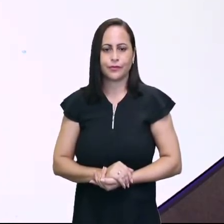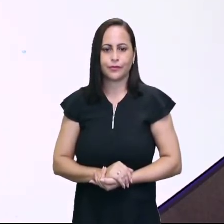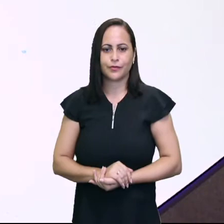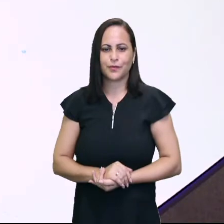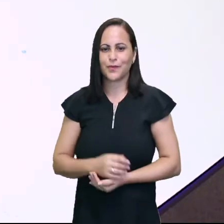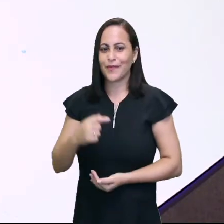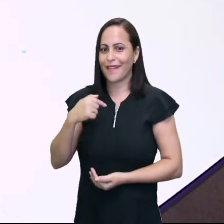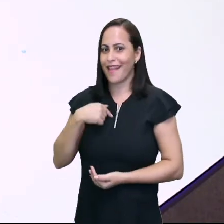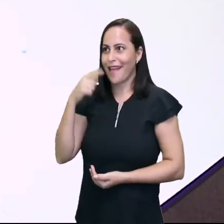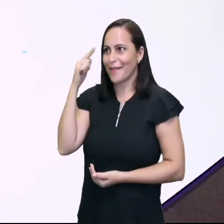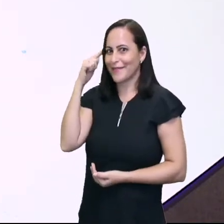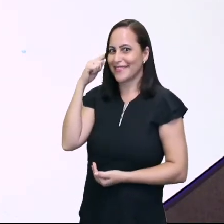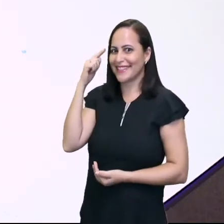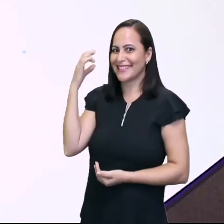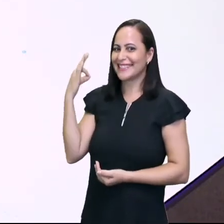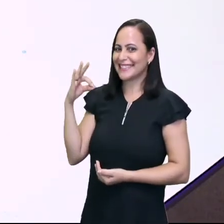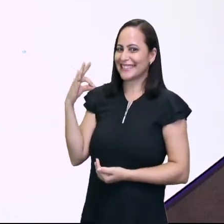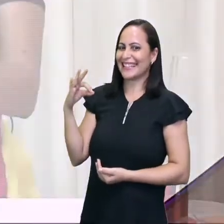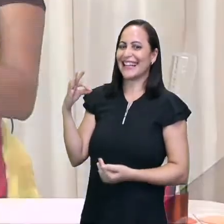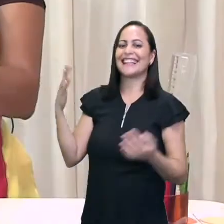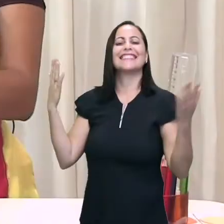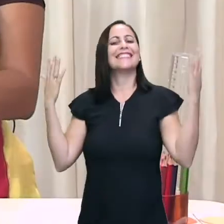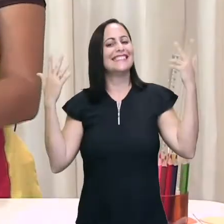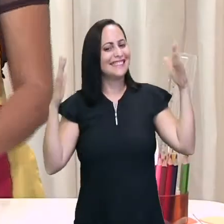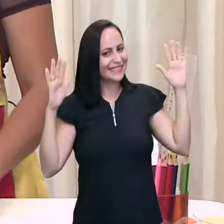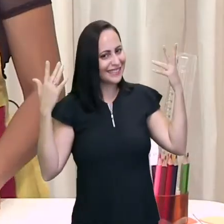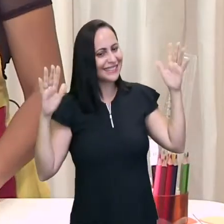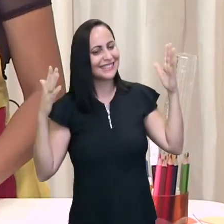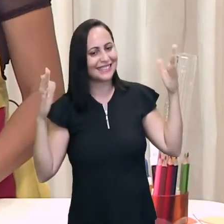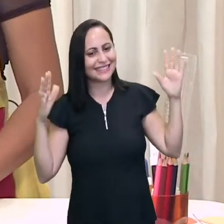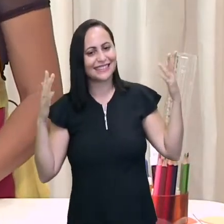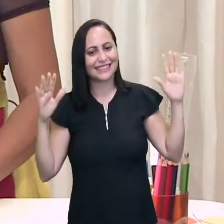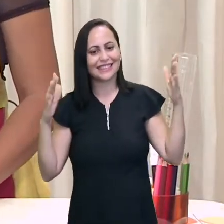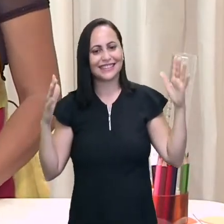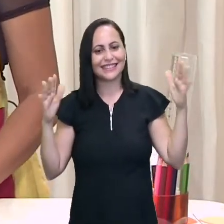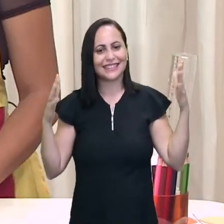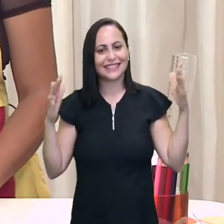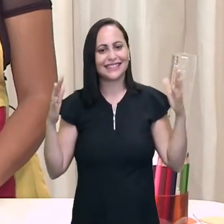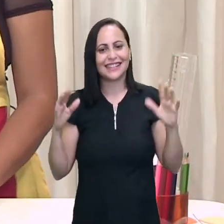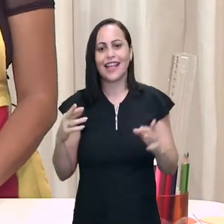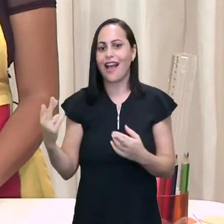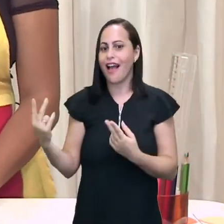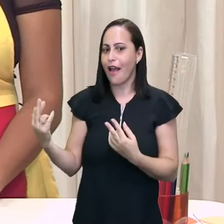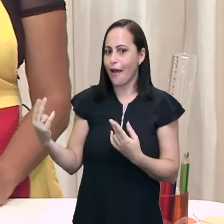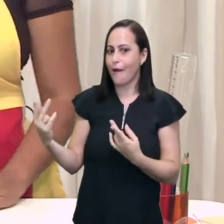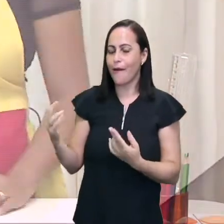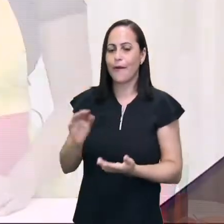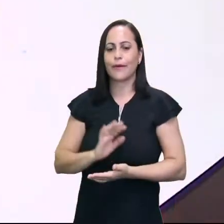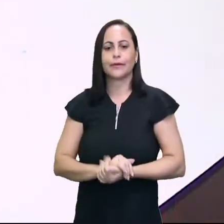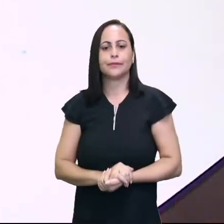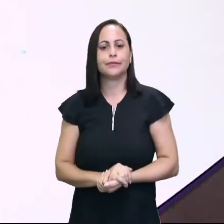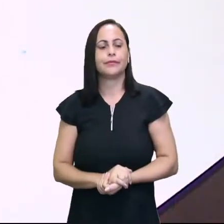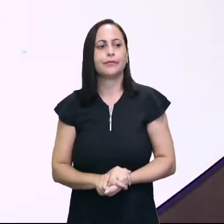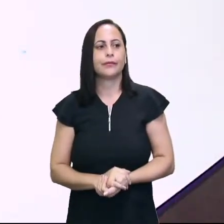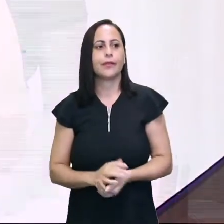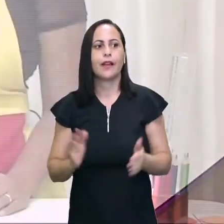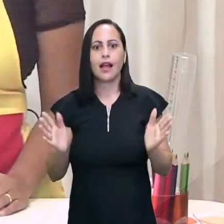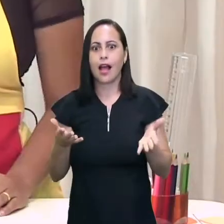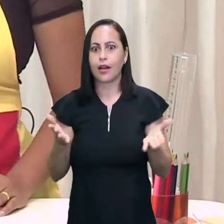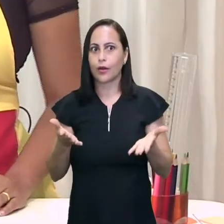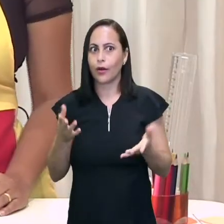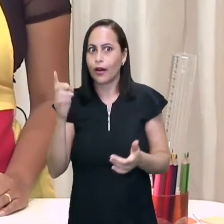Eu acho que eu acertei. Ah, parabéns. Aqui, eu coloco aqui igualzinho. Agora vai ficar